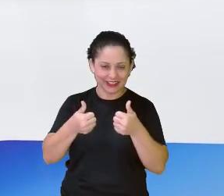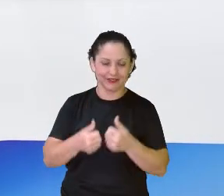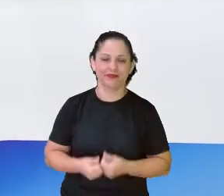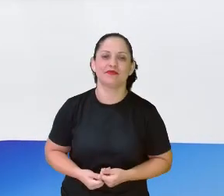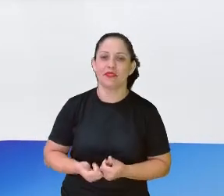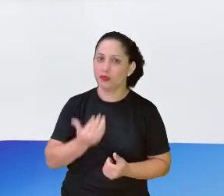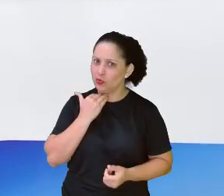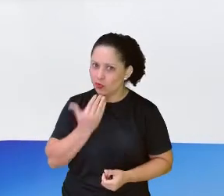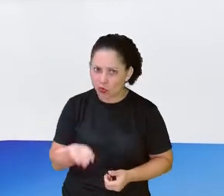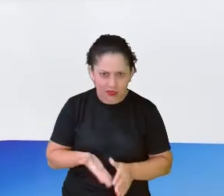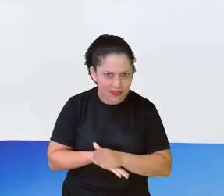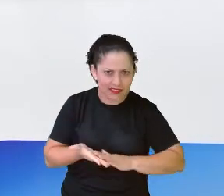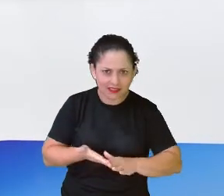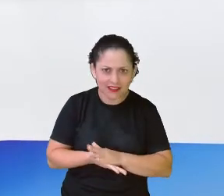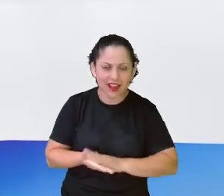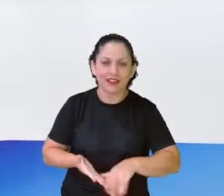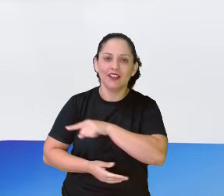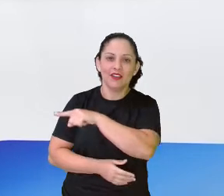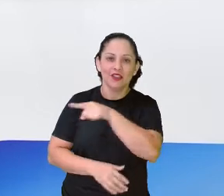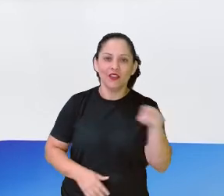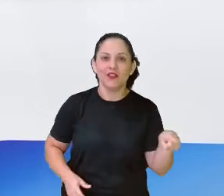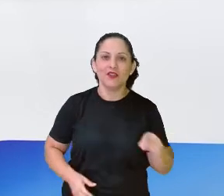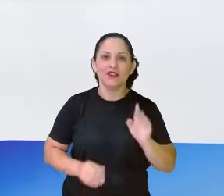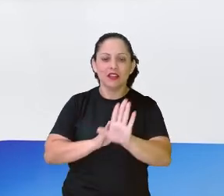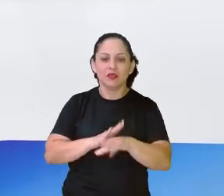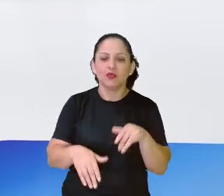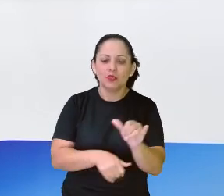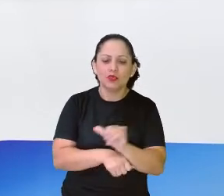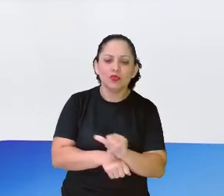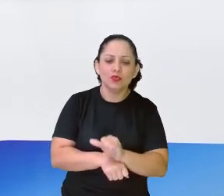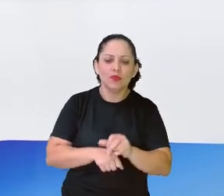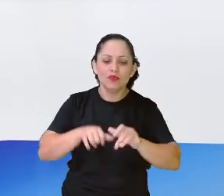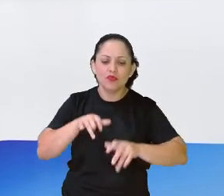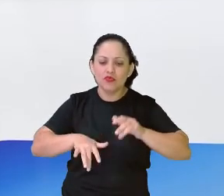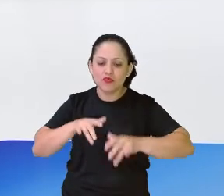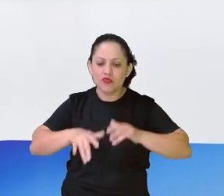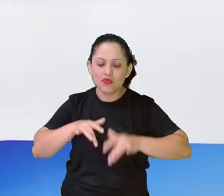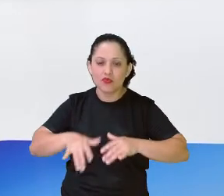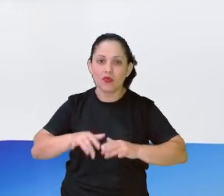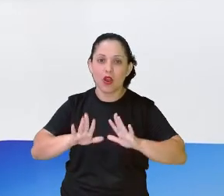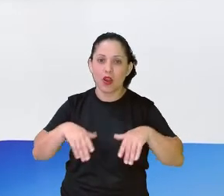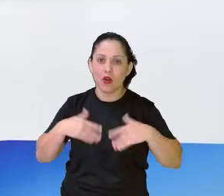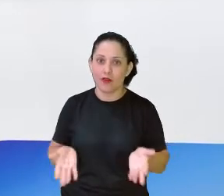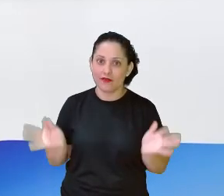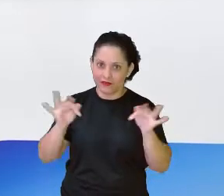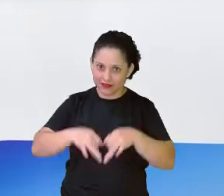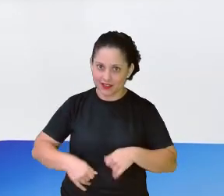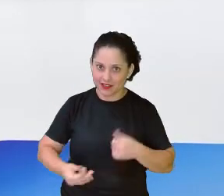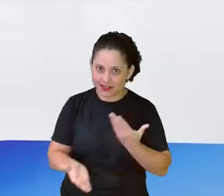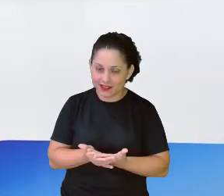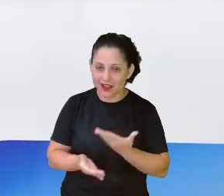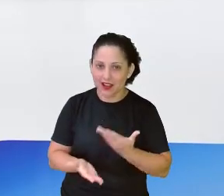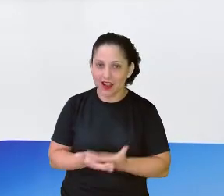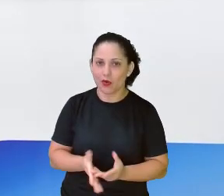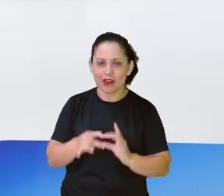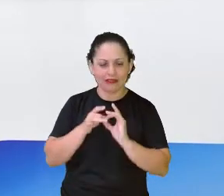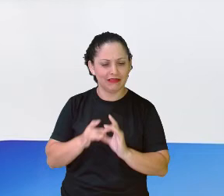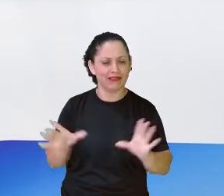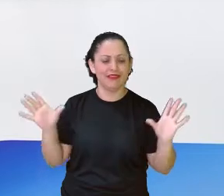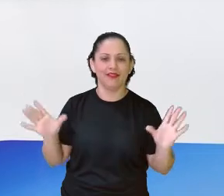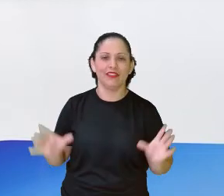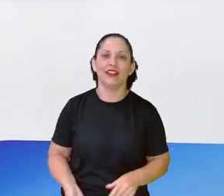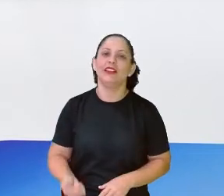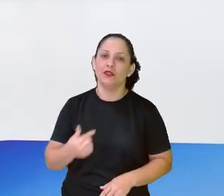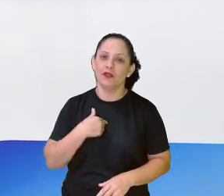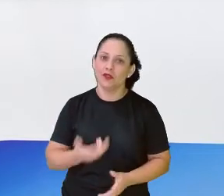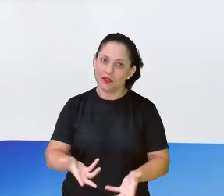não conseguir, você vai lá no YouTube, deixa a sua dúvida que quando terminar a aula e essa aula estiver disponível lá, eu